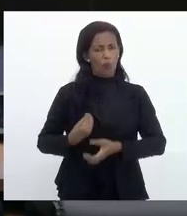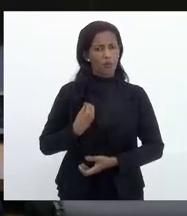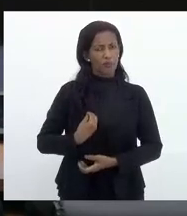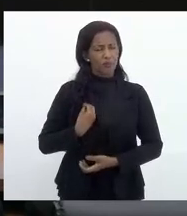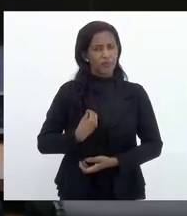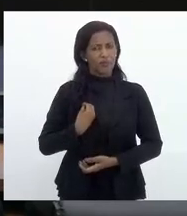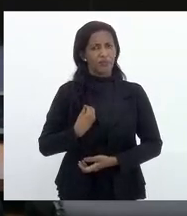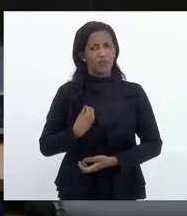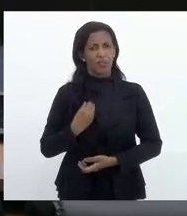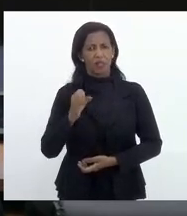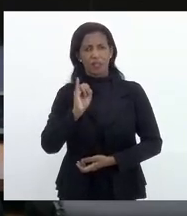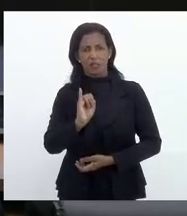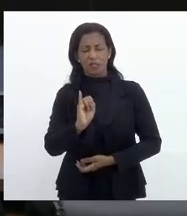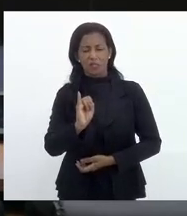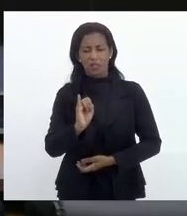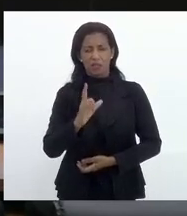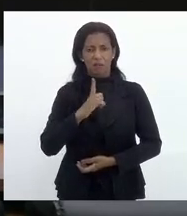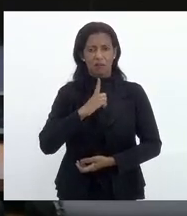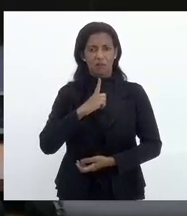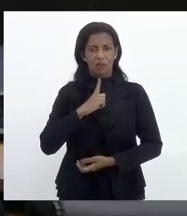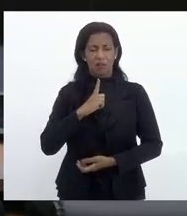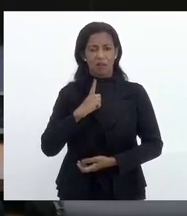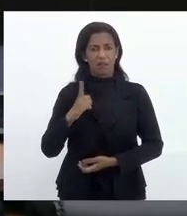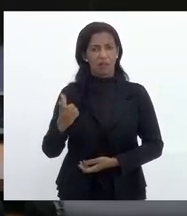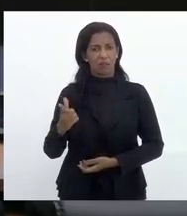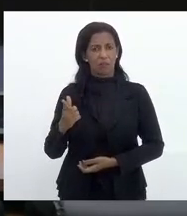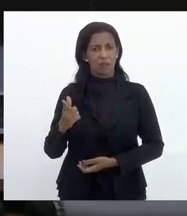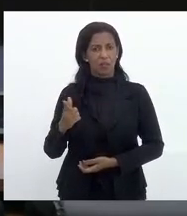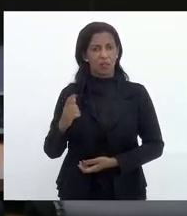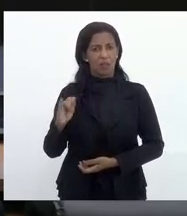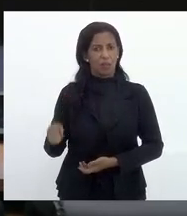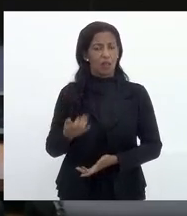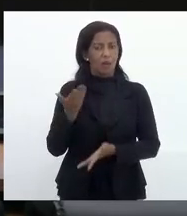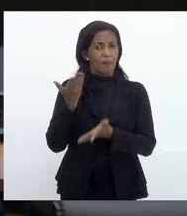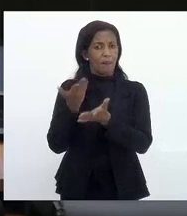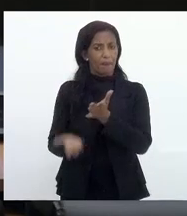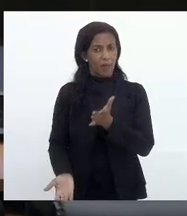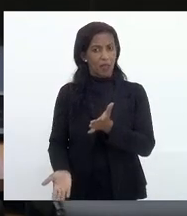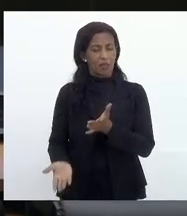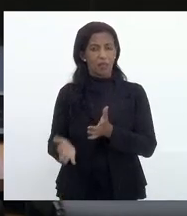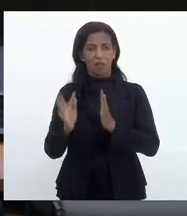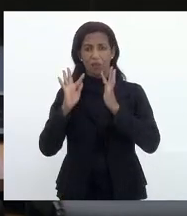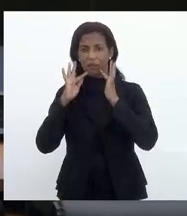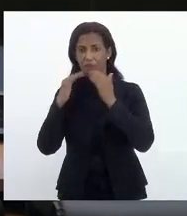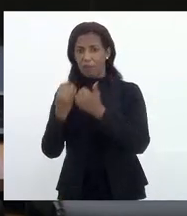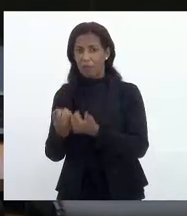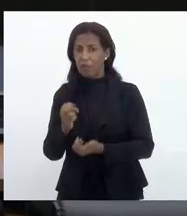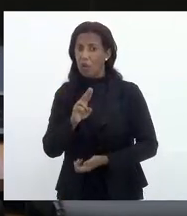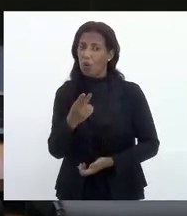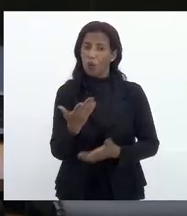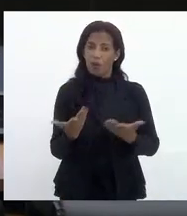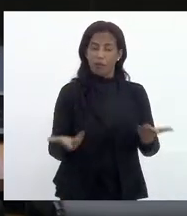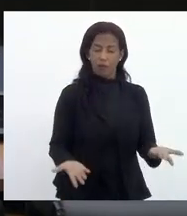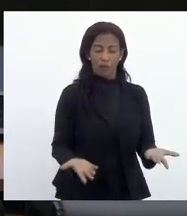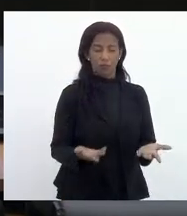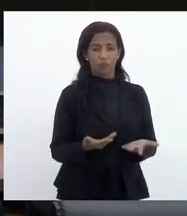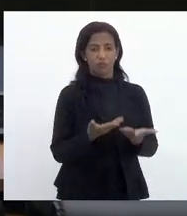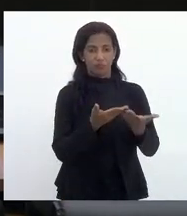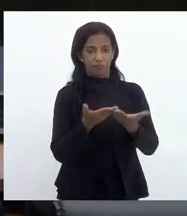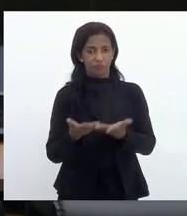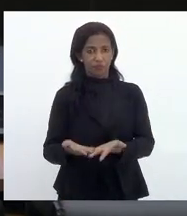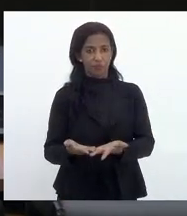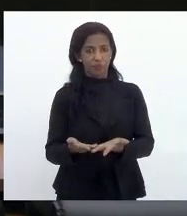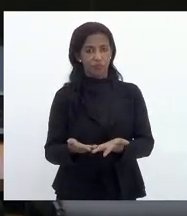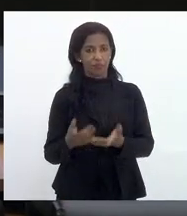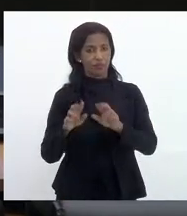sobreviver tendo Inclusive a possibilidade da perda do seu ente ou então como foi colocado a